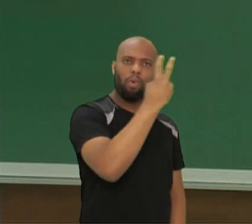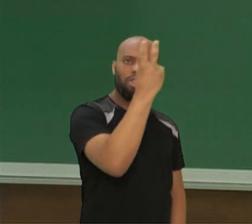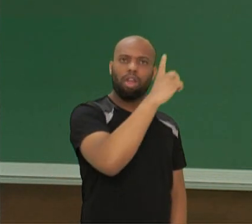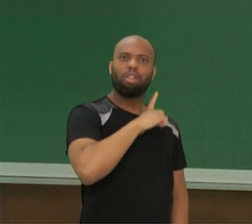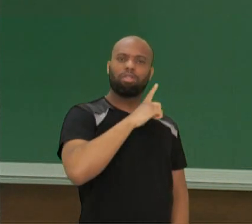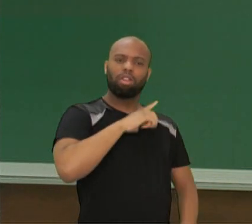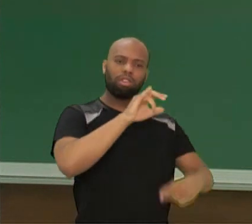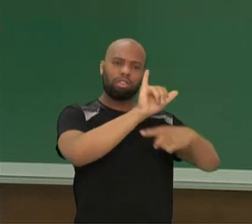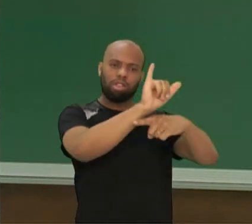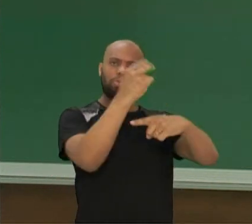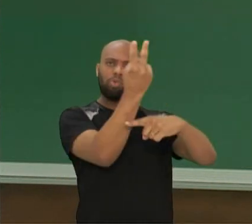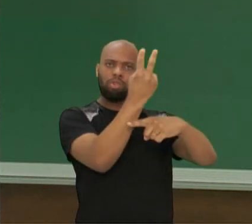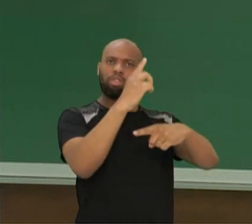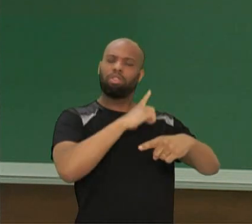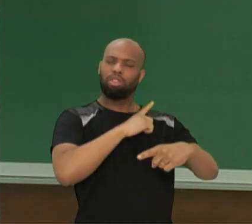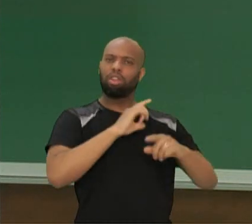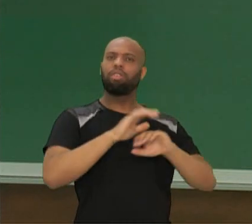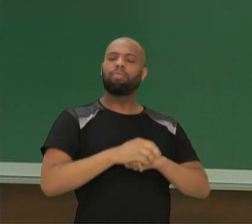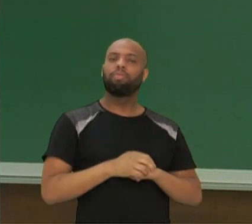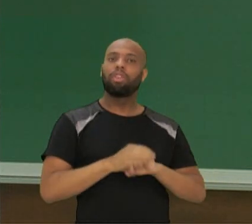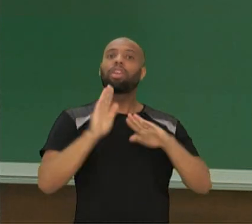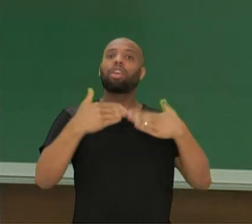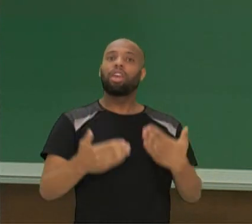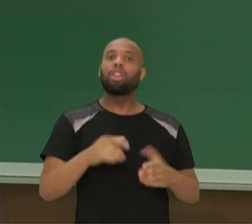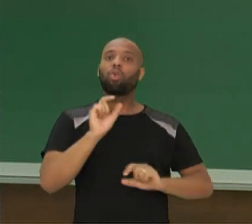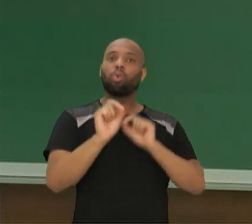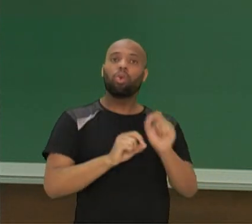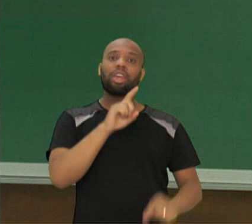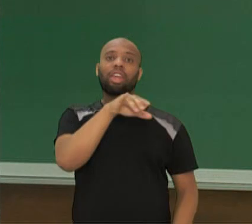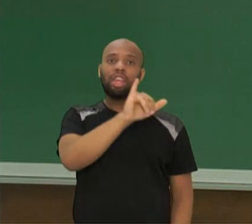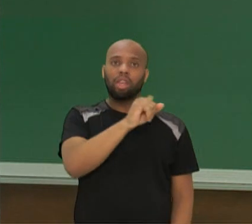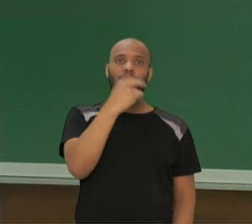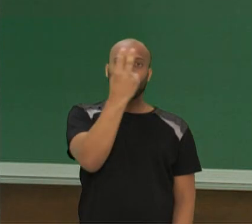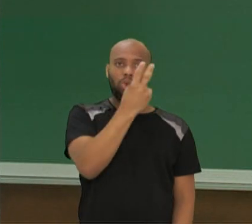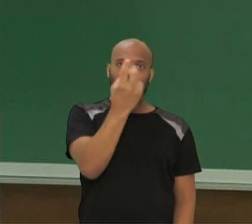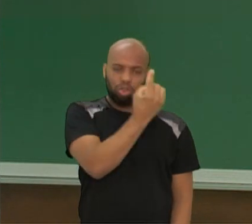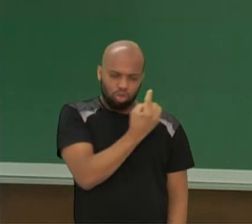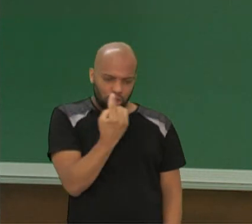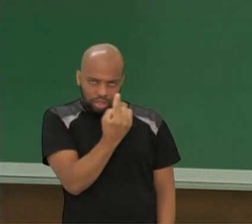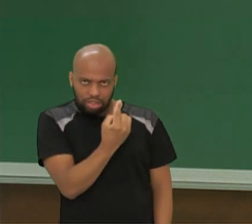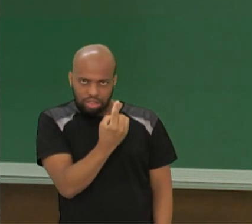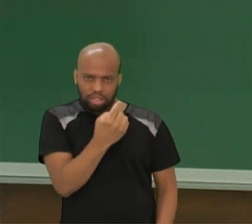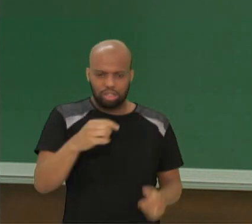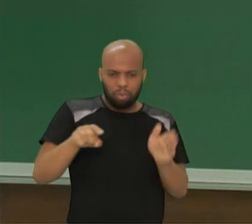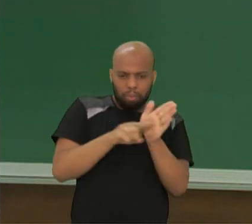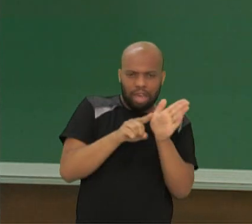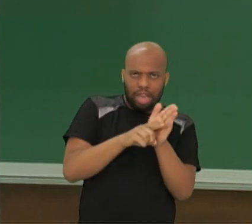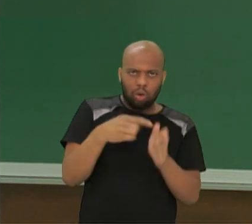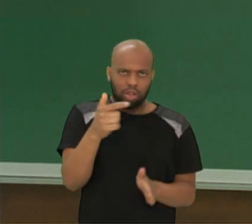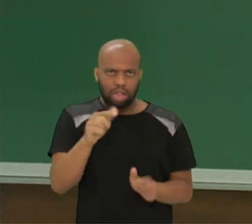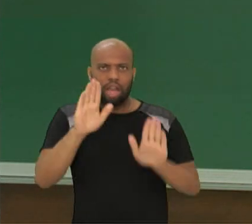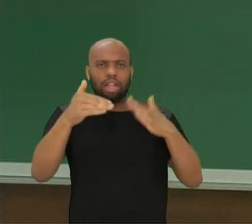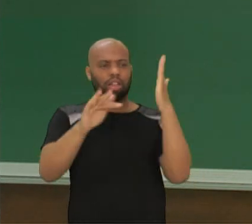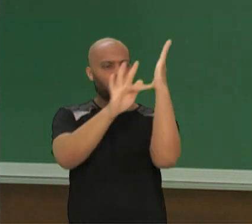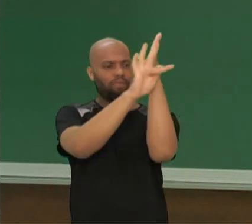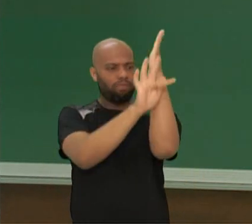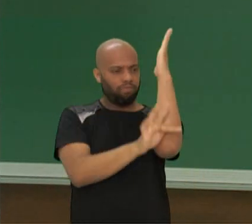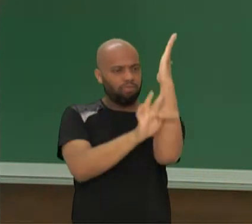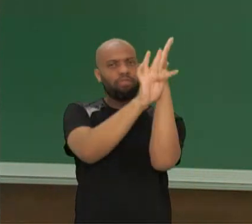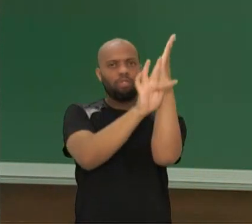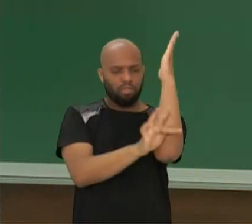numerador, tá? Então, daí a gente tira que y² está sozinho, não está subtraindo ninguém, então os focos